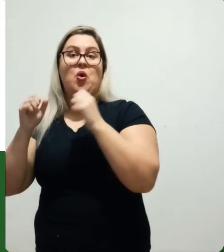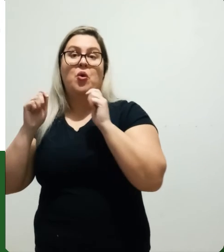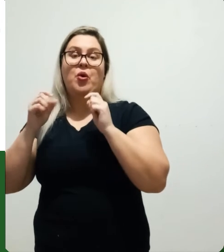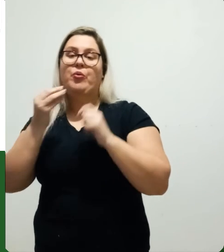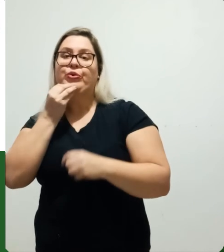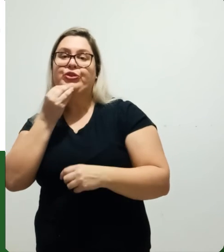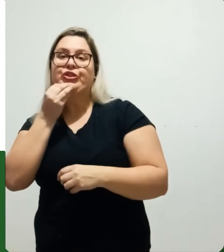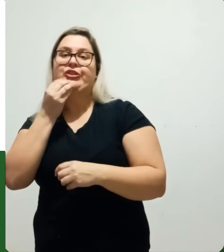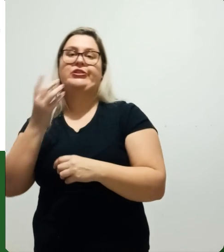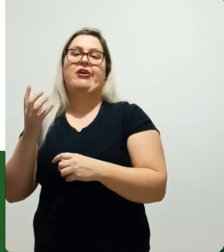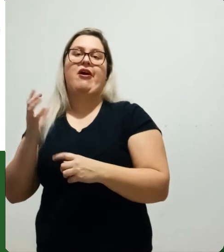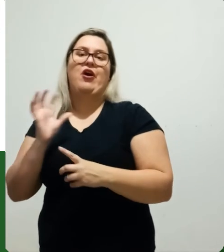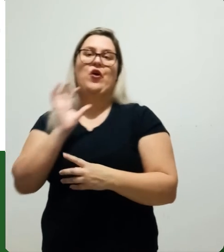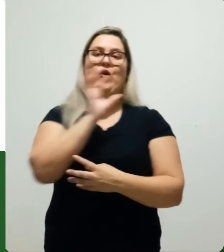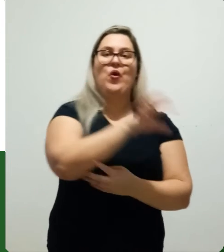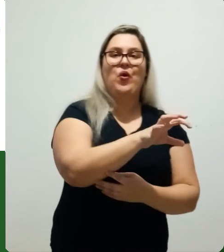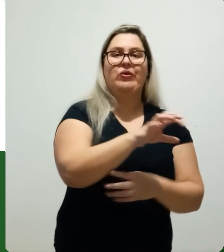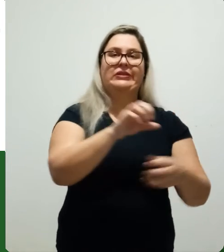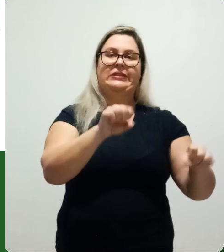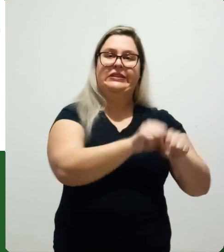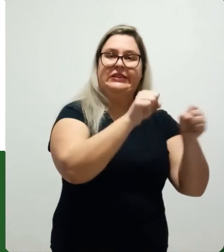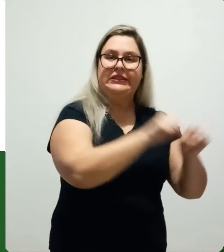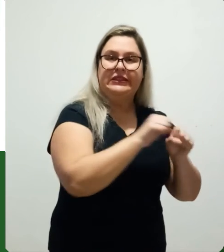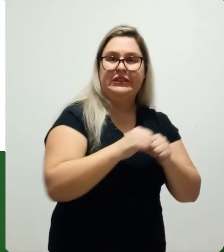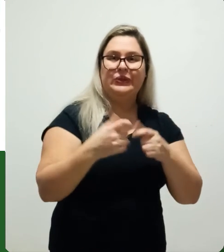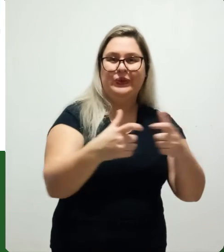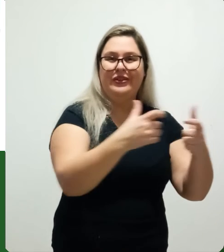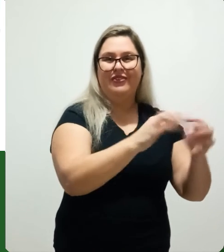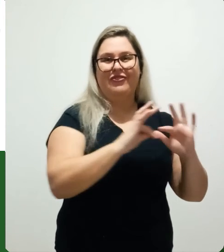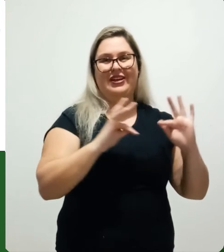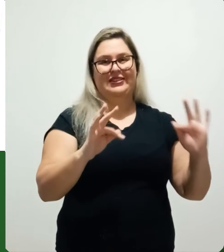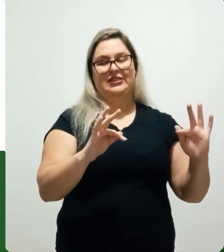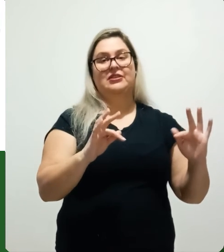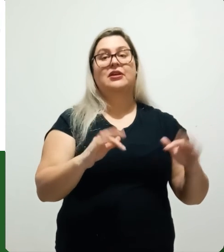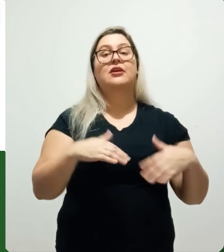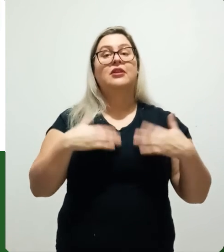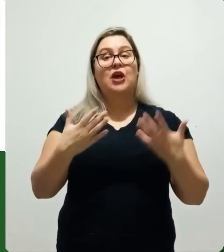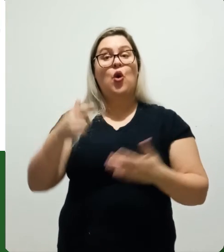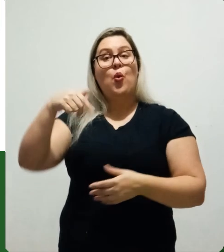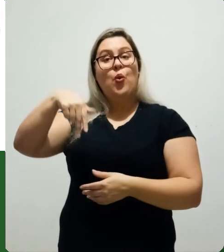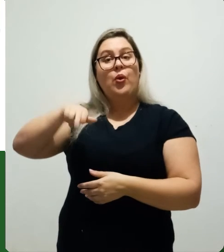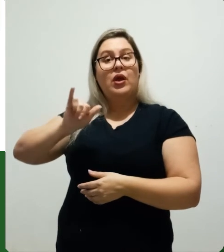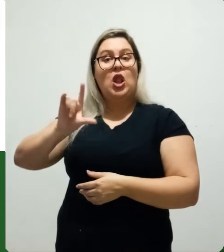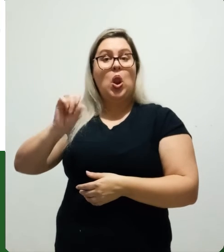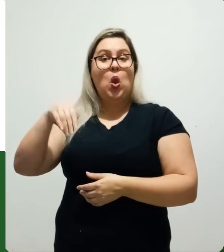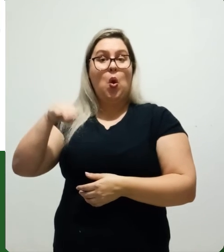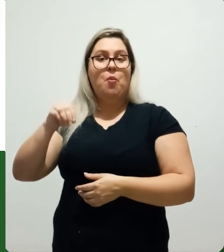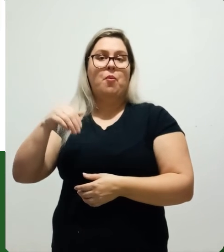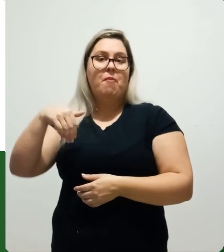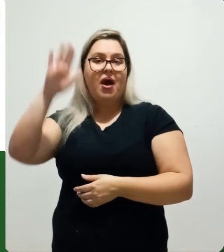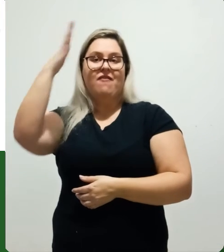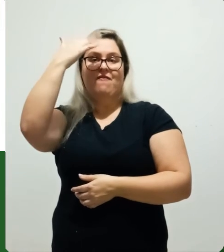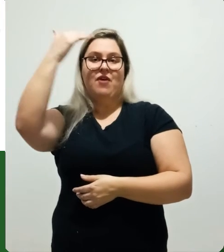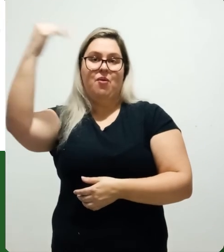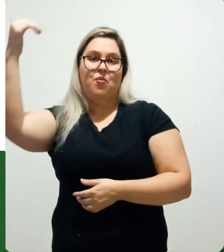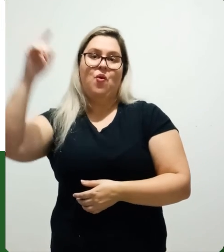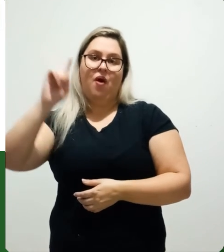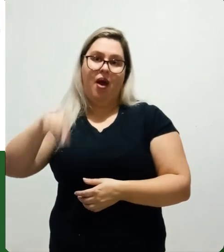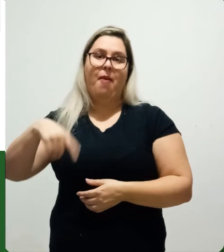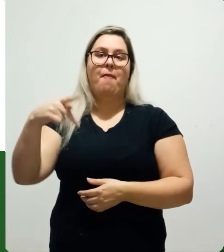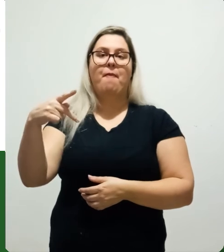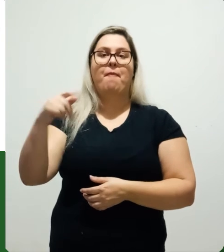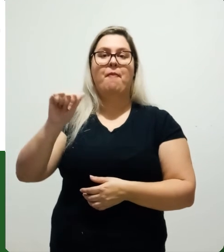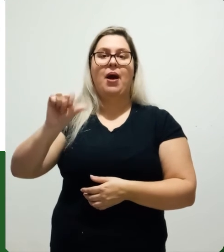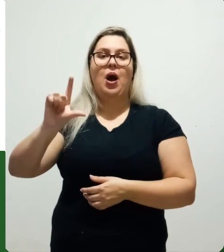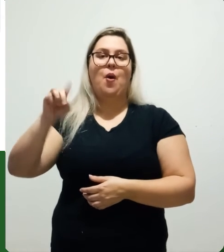de destruir esses locais. A tradição mostra que o quilombo mais bem sucedido e que